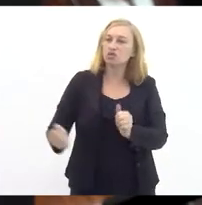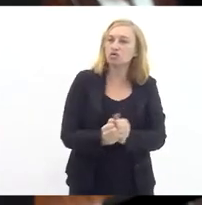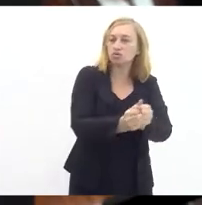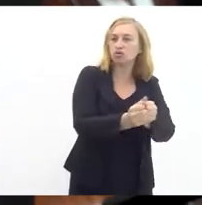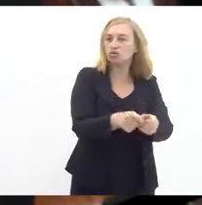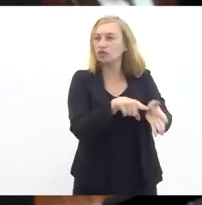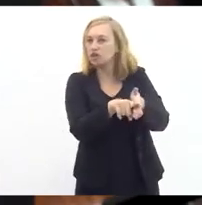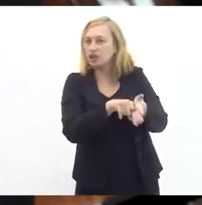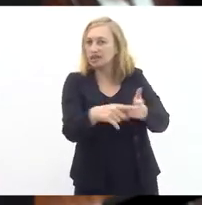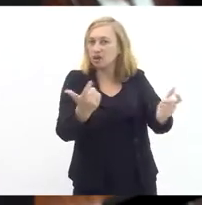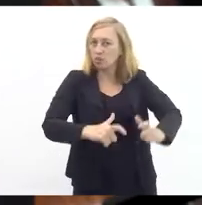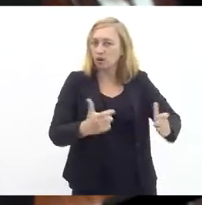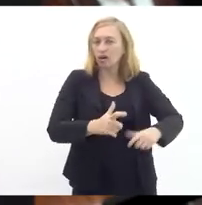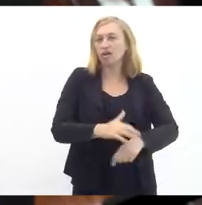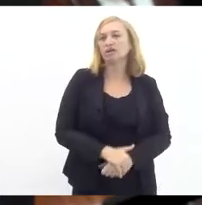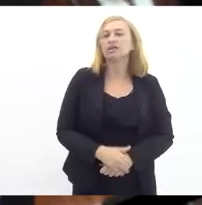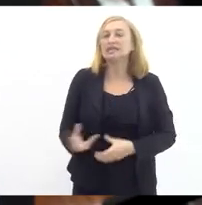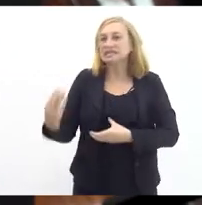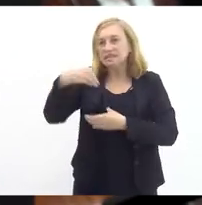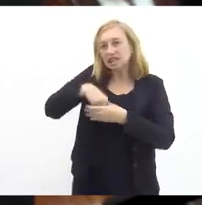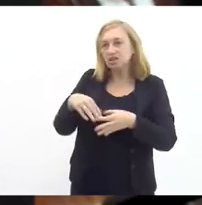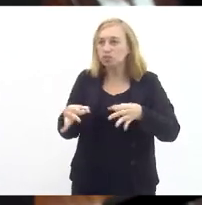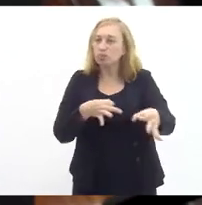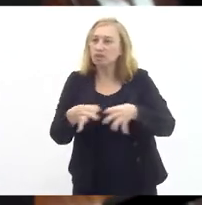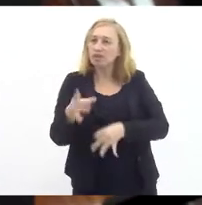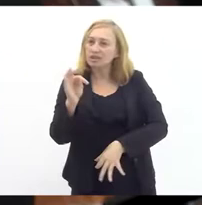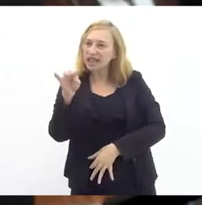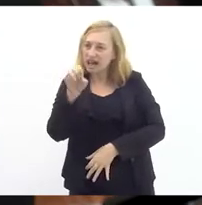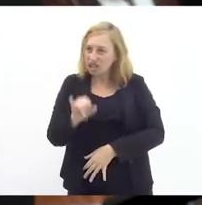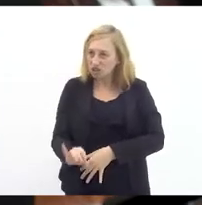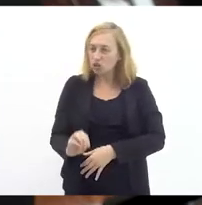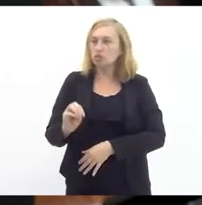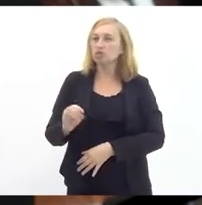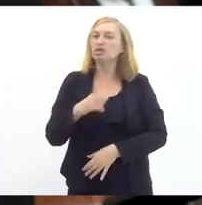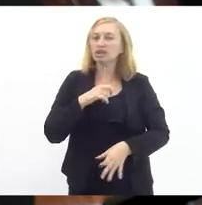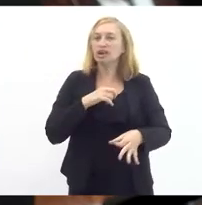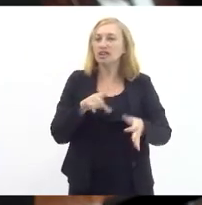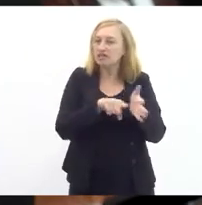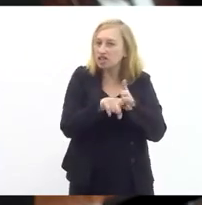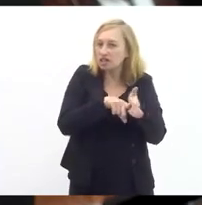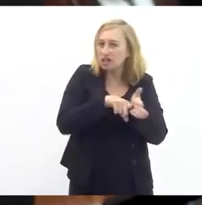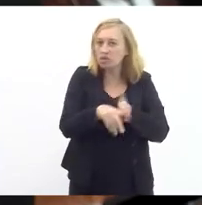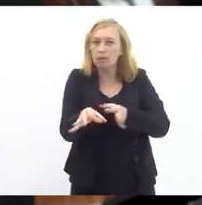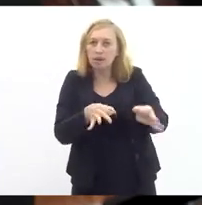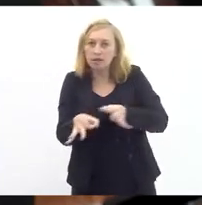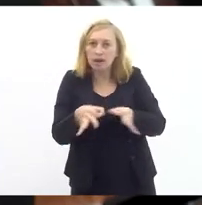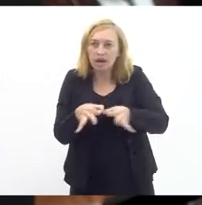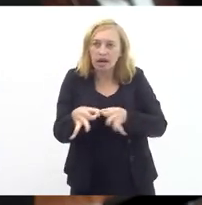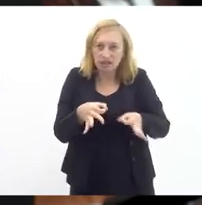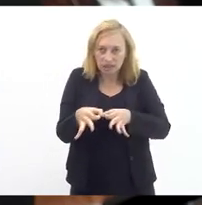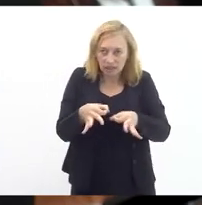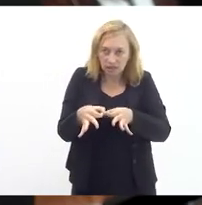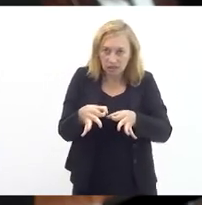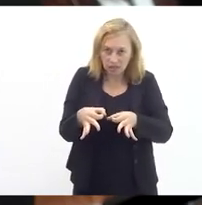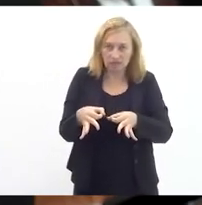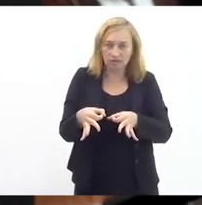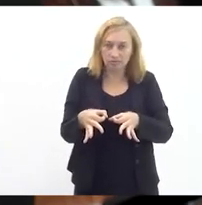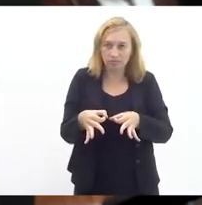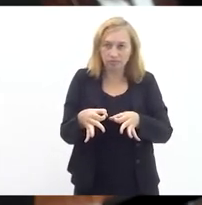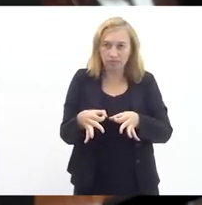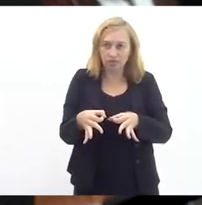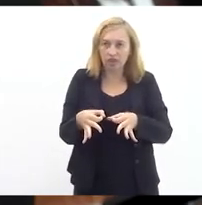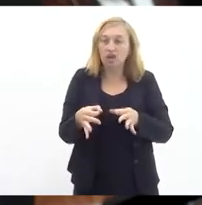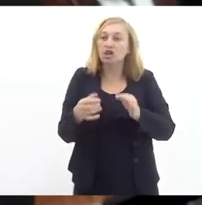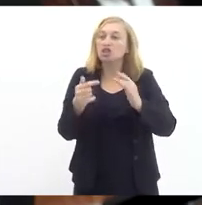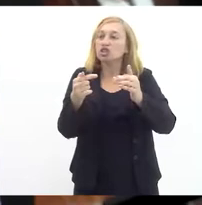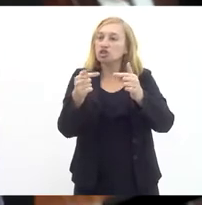A gente, dentro do plano tático, a gente tem as fiscalizações programadas, que são as previstas e organizadas de acordo